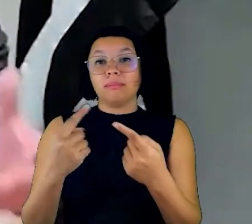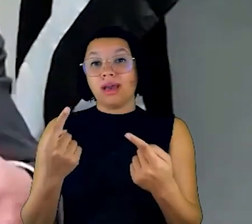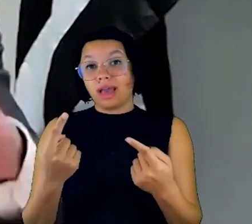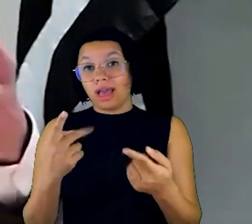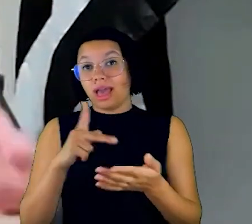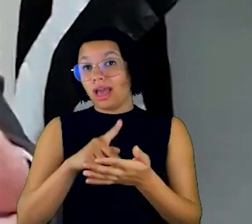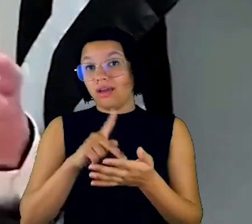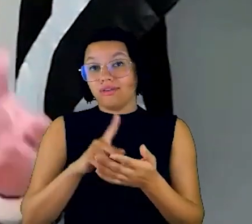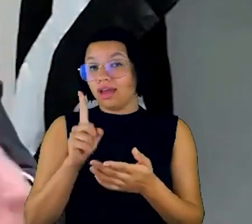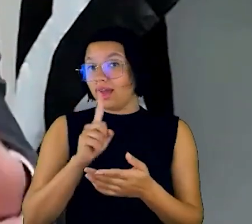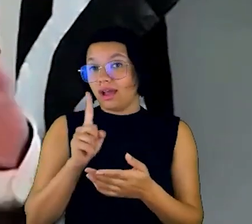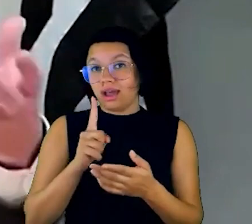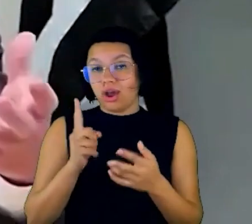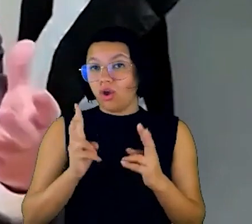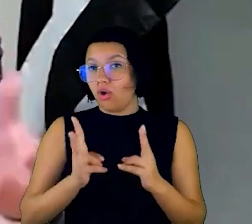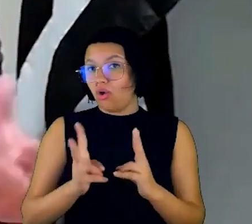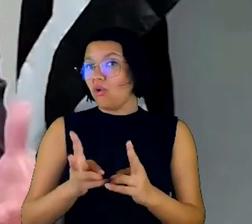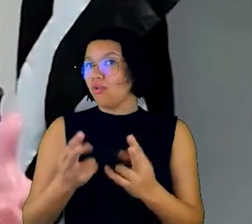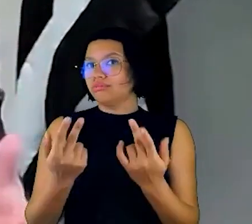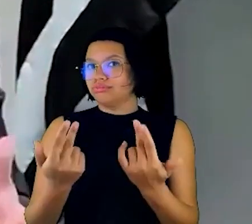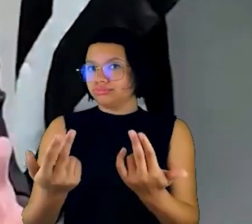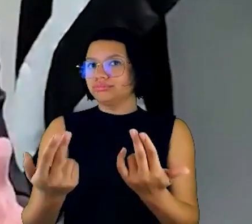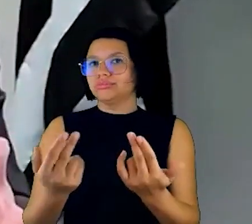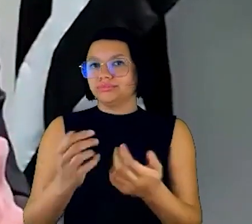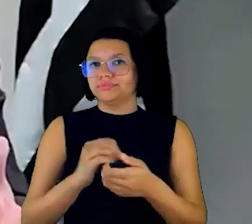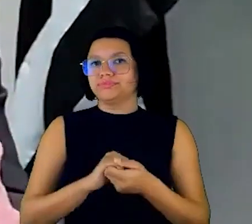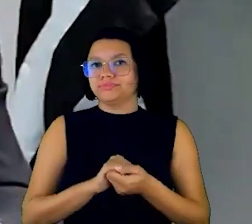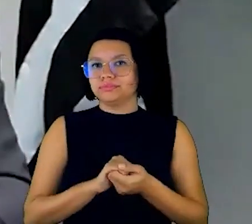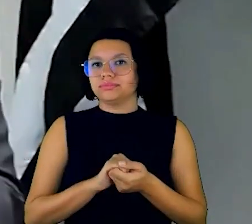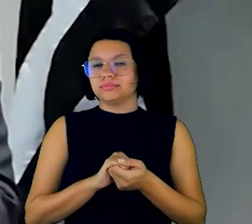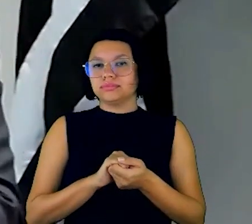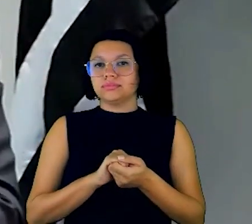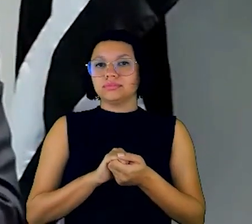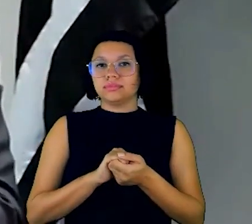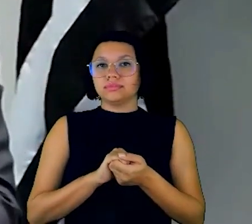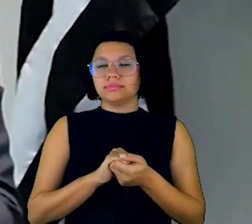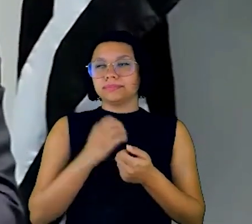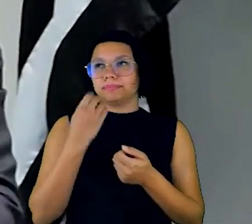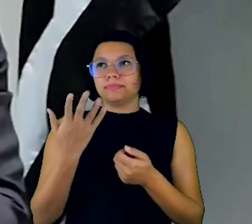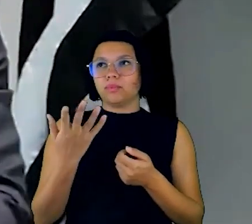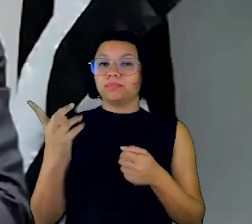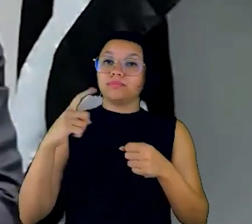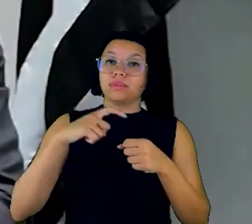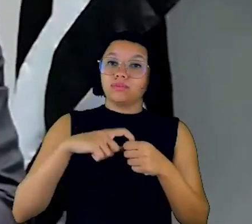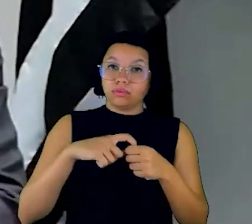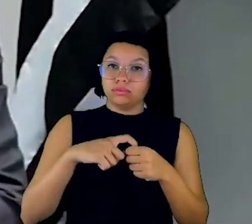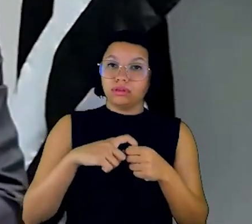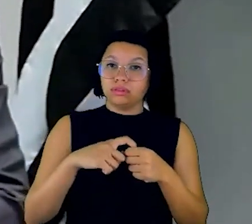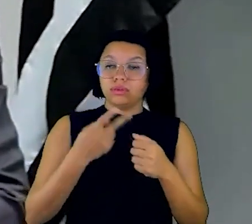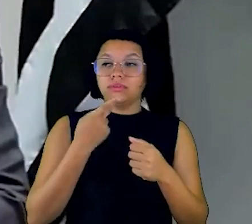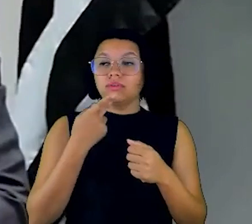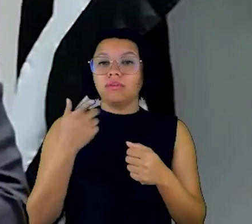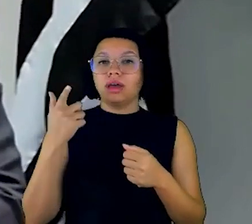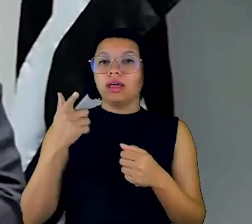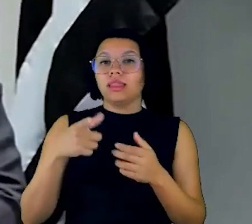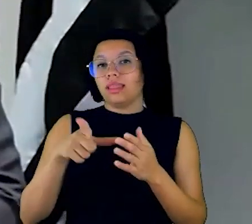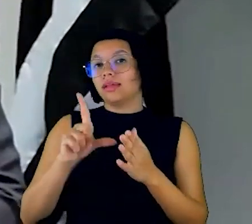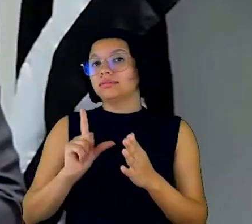que as coisas não continuam exatamente a mesma coisa. Pois bem, voltando àquilo que Liz dizia,